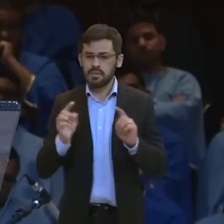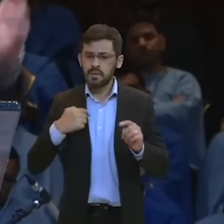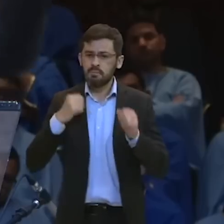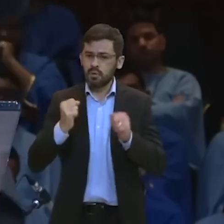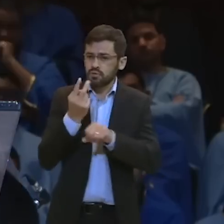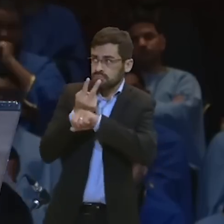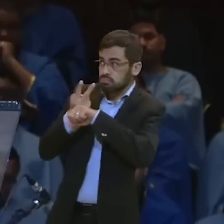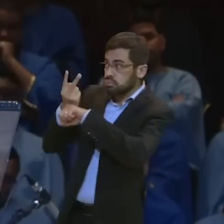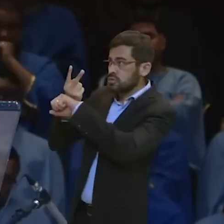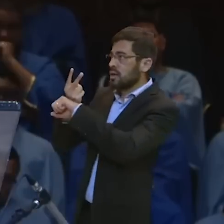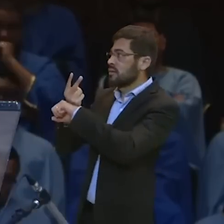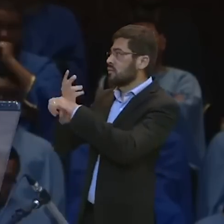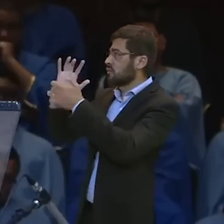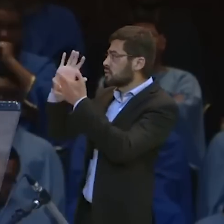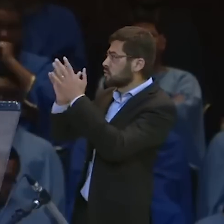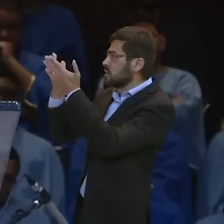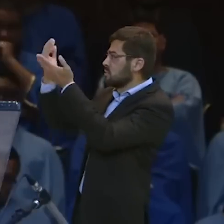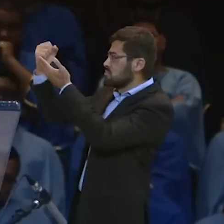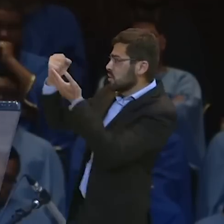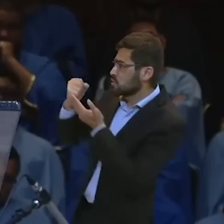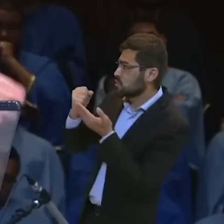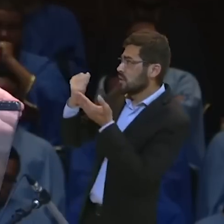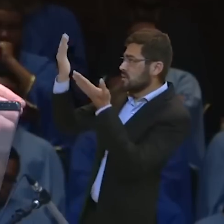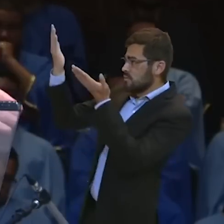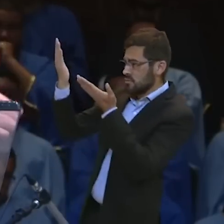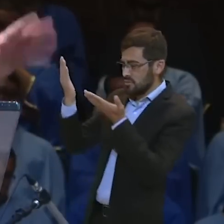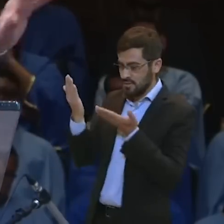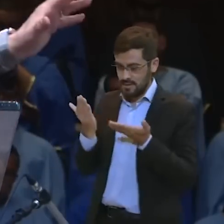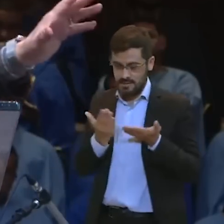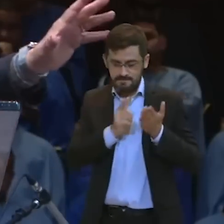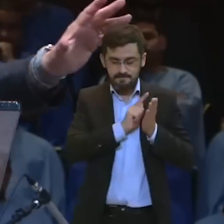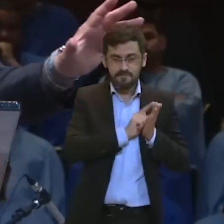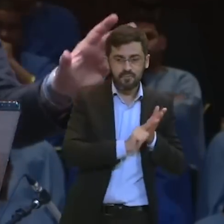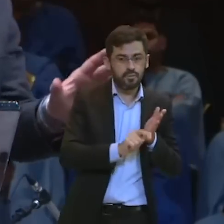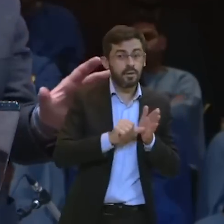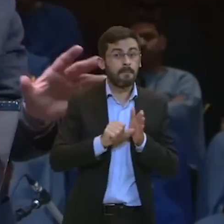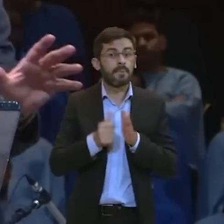buscá-la, e eu vou dizer: Jesus, me ajuda. E Ele vem,